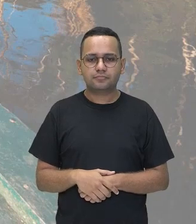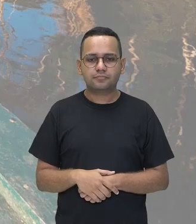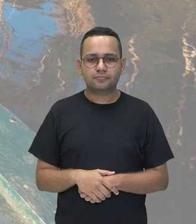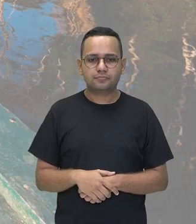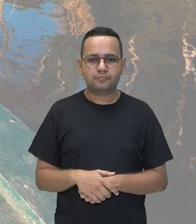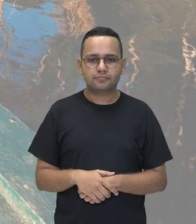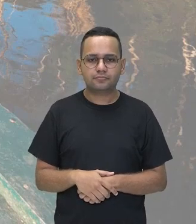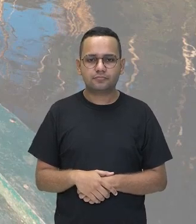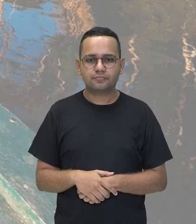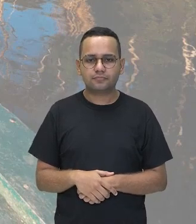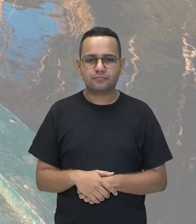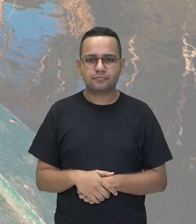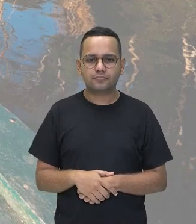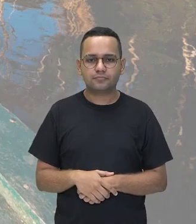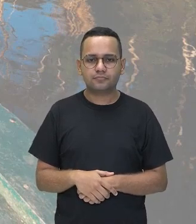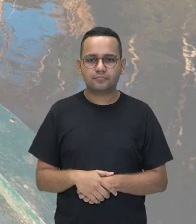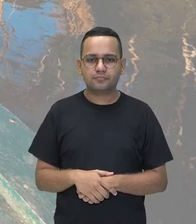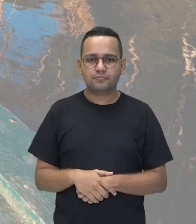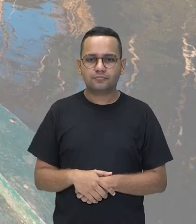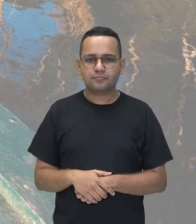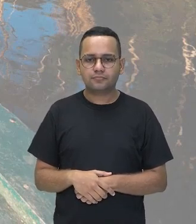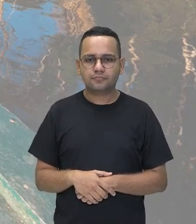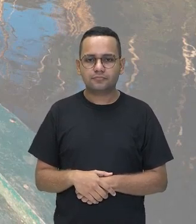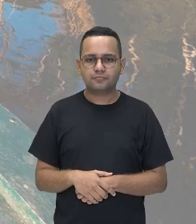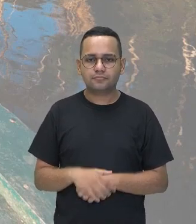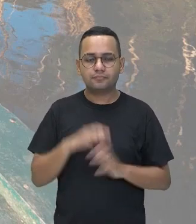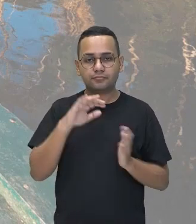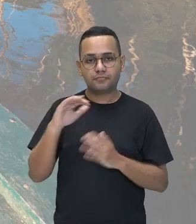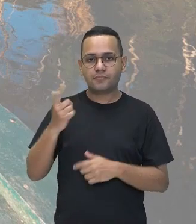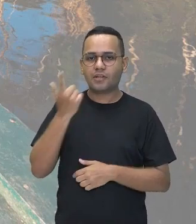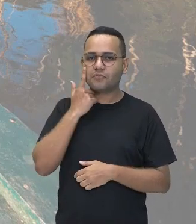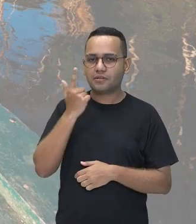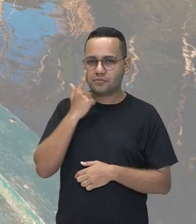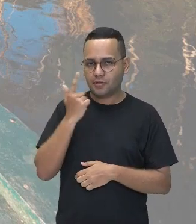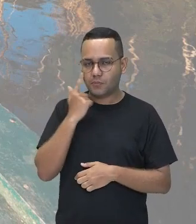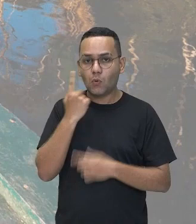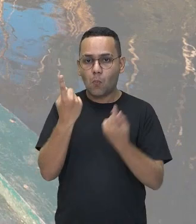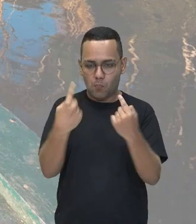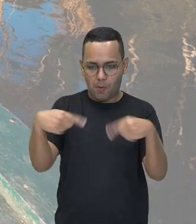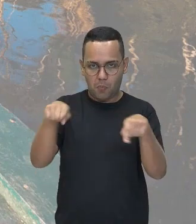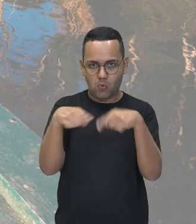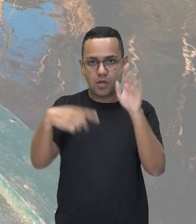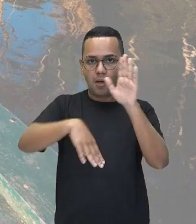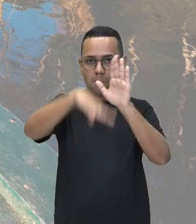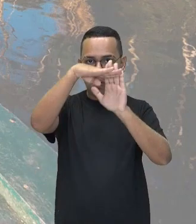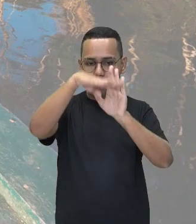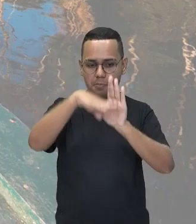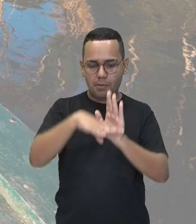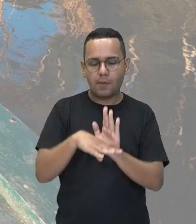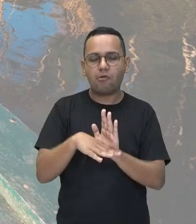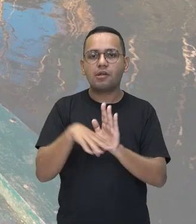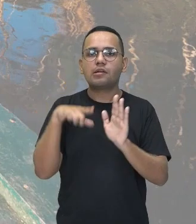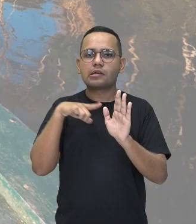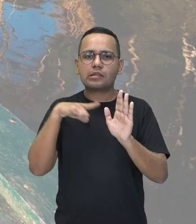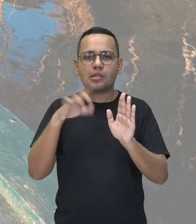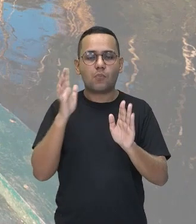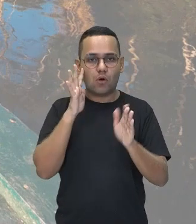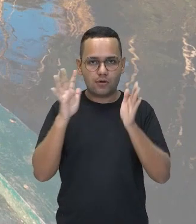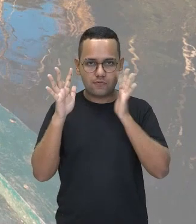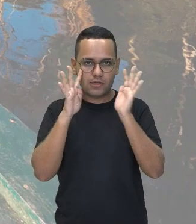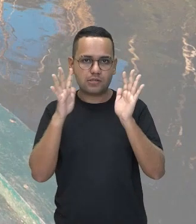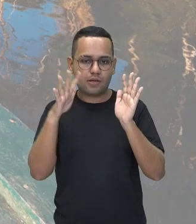eu convido vocês, né, a acompanharem comigo a declamação de uma música que trabalha muito bem, então, sobre,